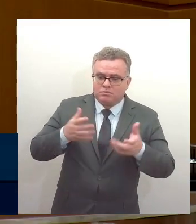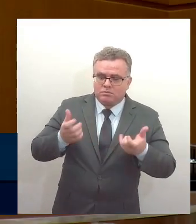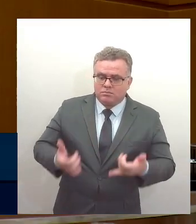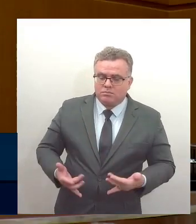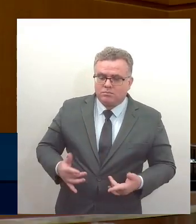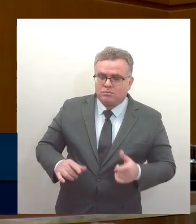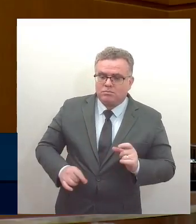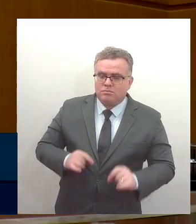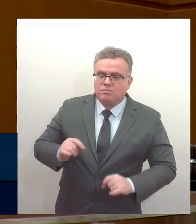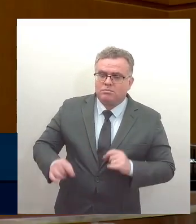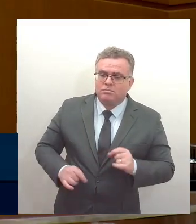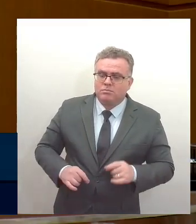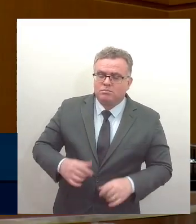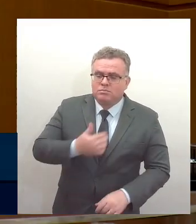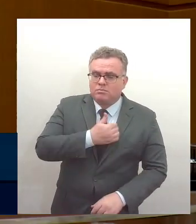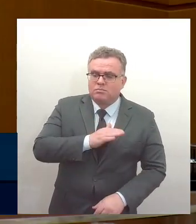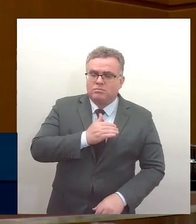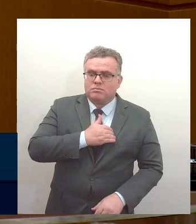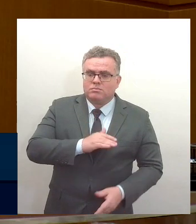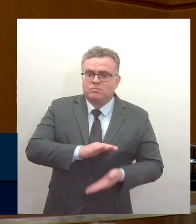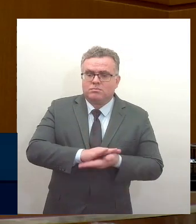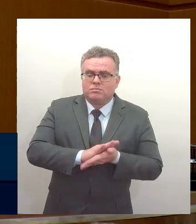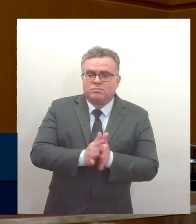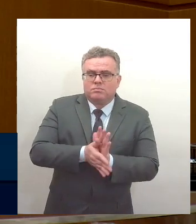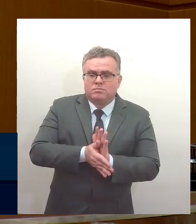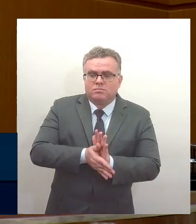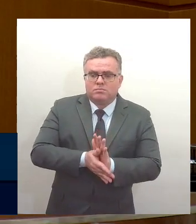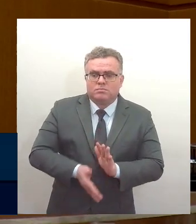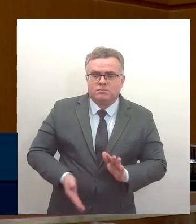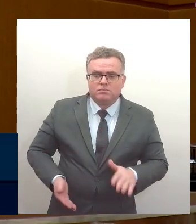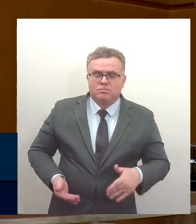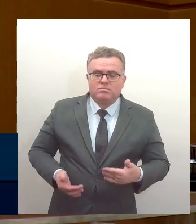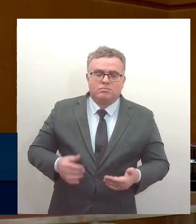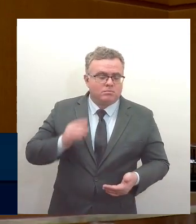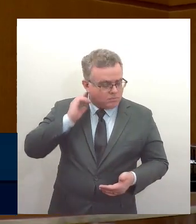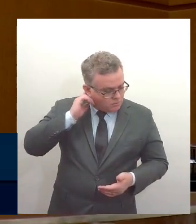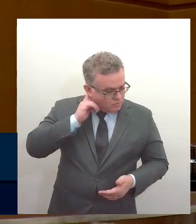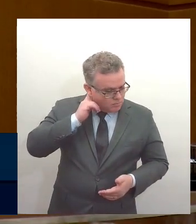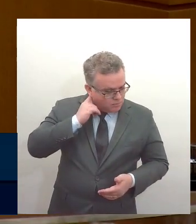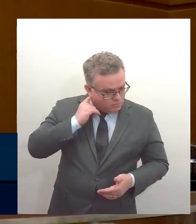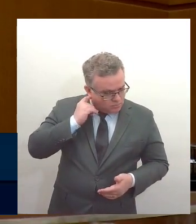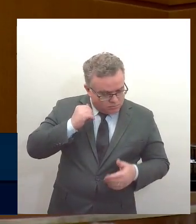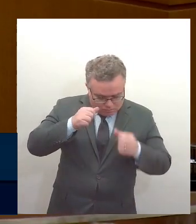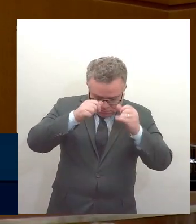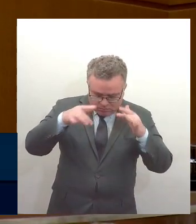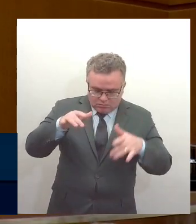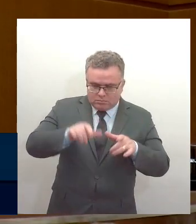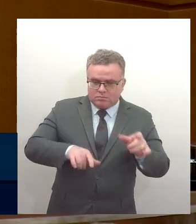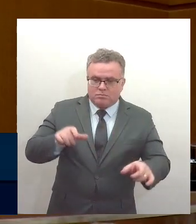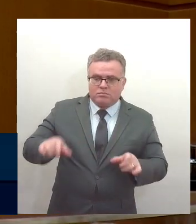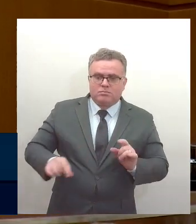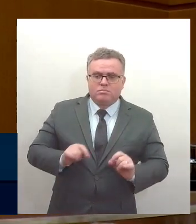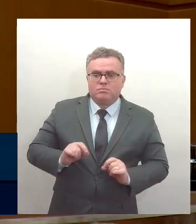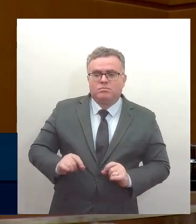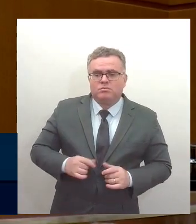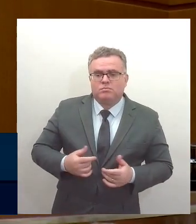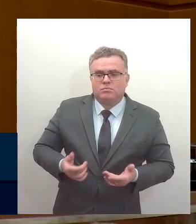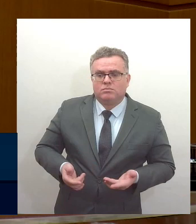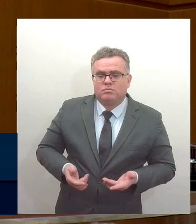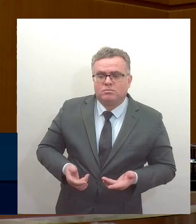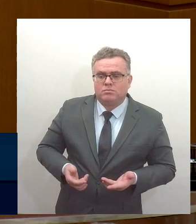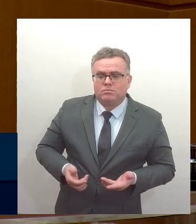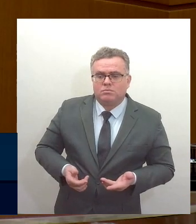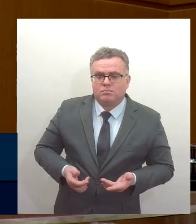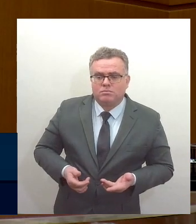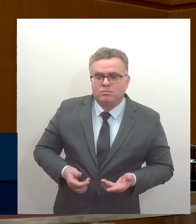pessoas com essas pessoas que têm o autismo. O que é que acontece? Muitas das vezes, deputada Carminha,